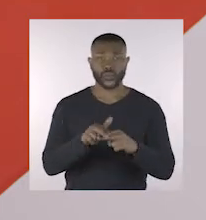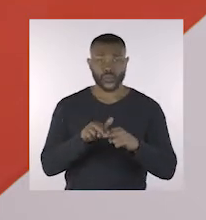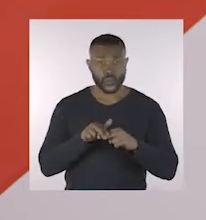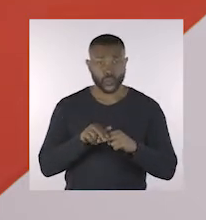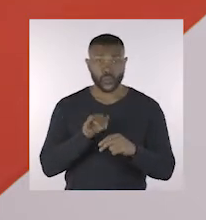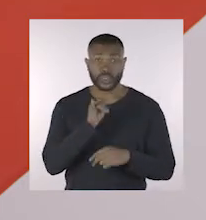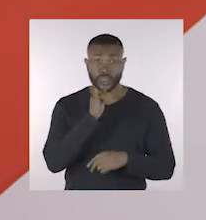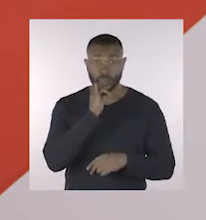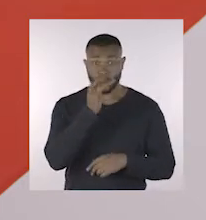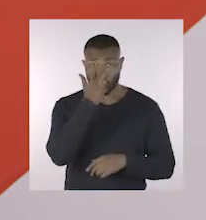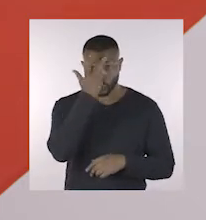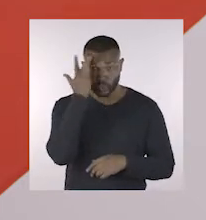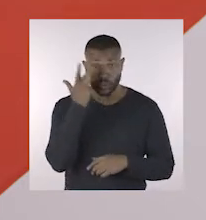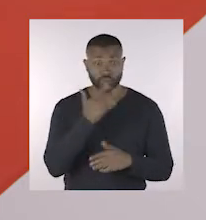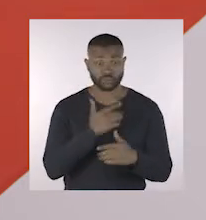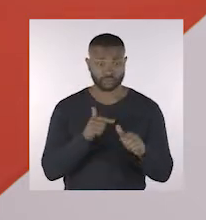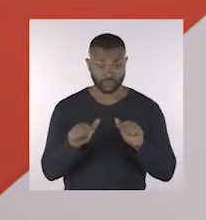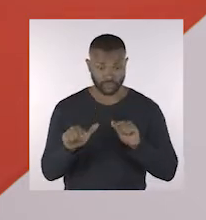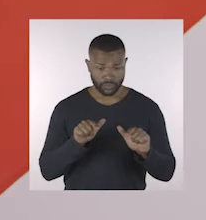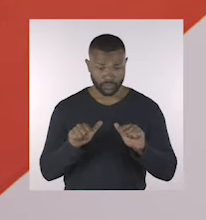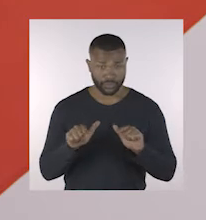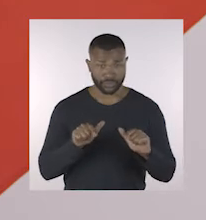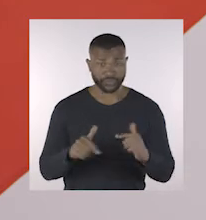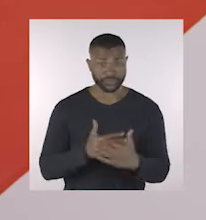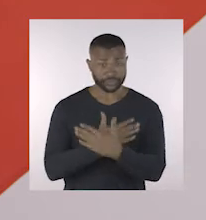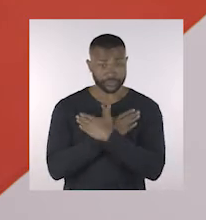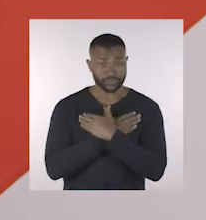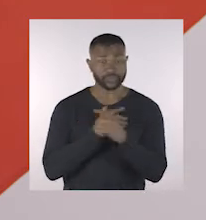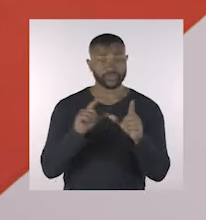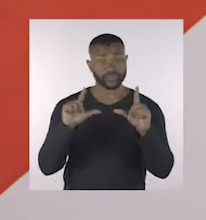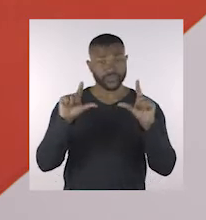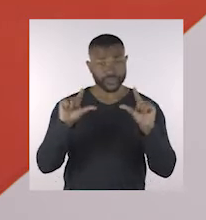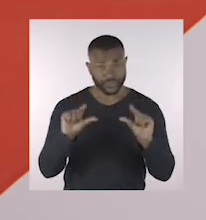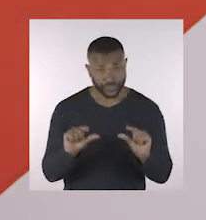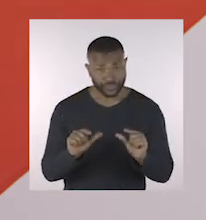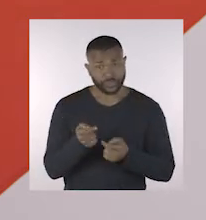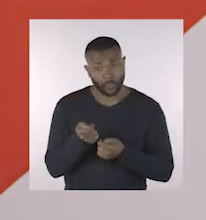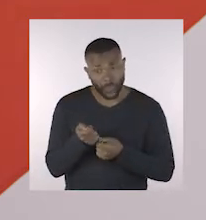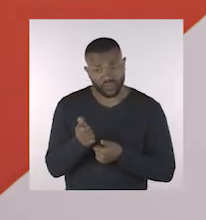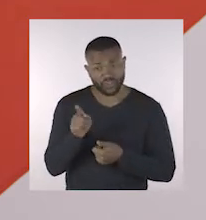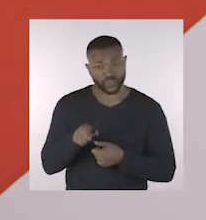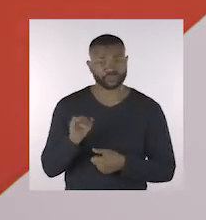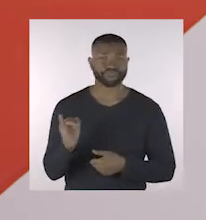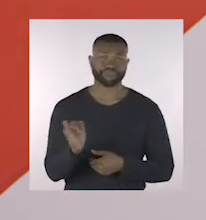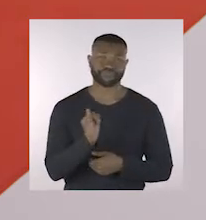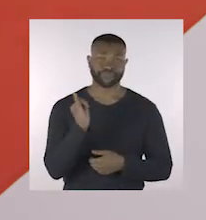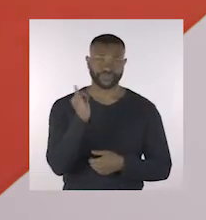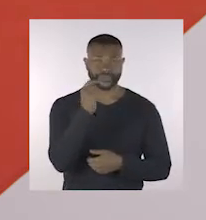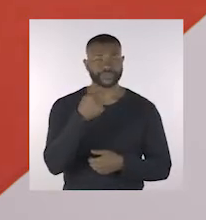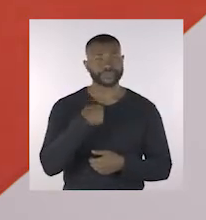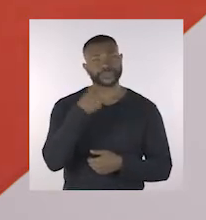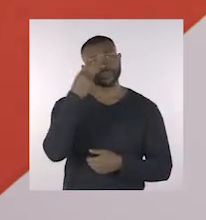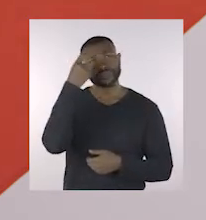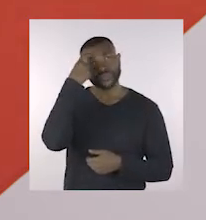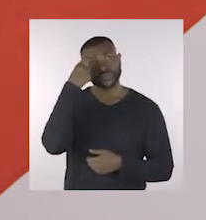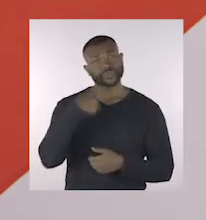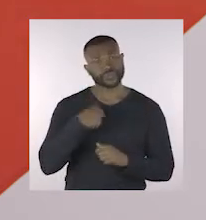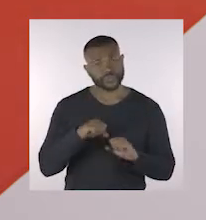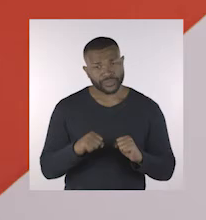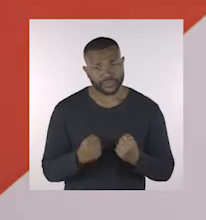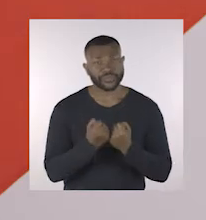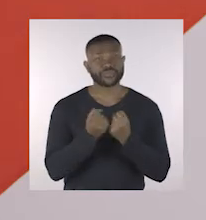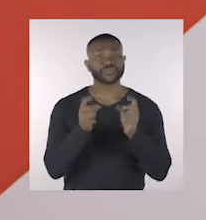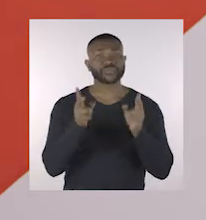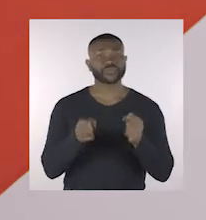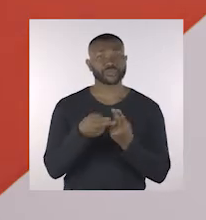passagens que diminuir o número de pessoas empregadas né e os benefícios os benefícios são importantes e eu a na